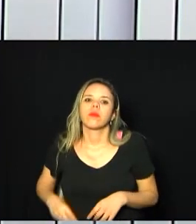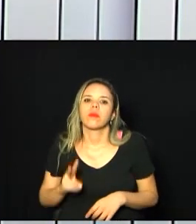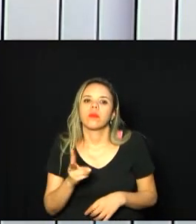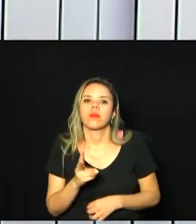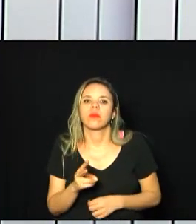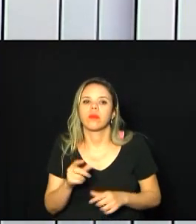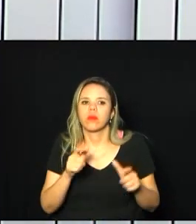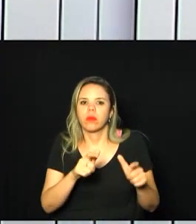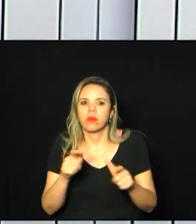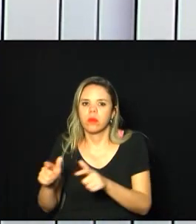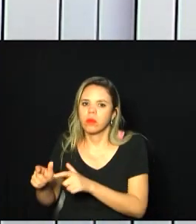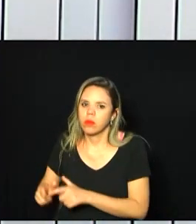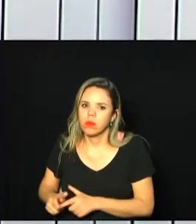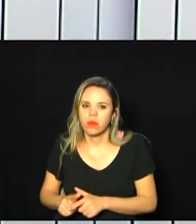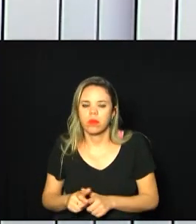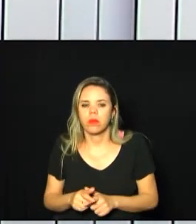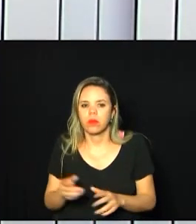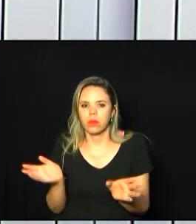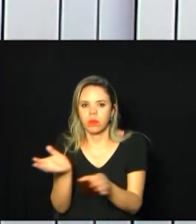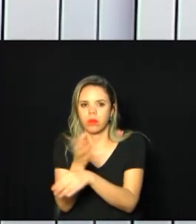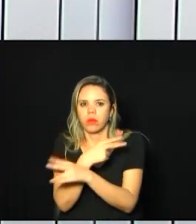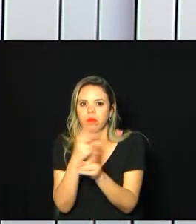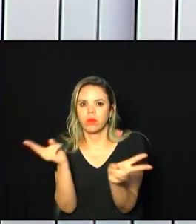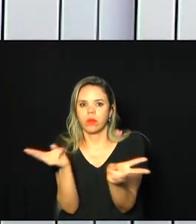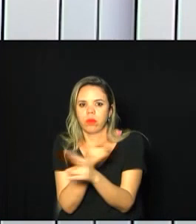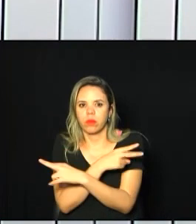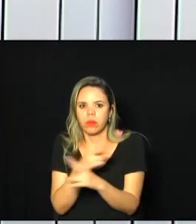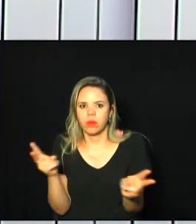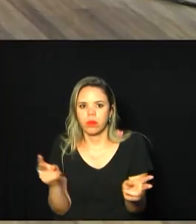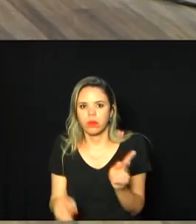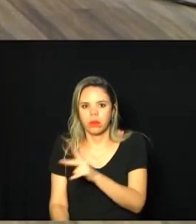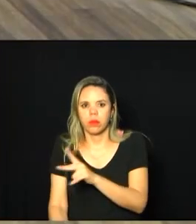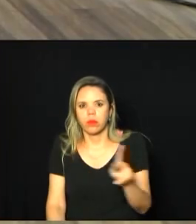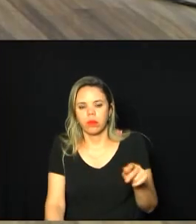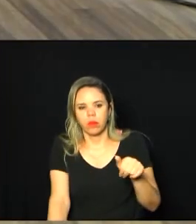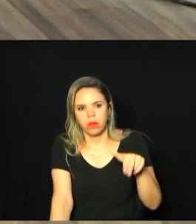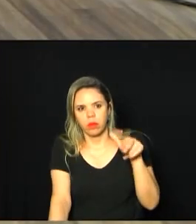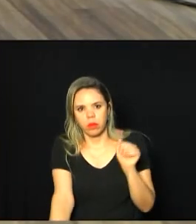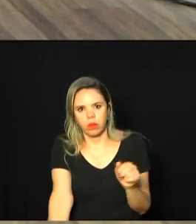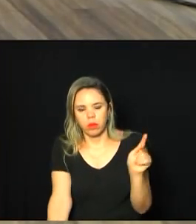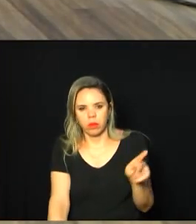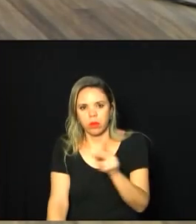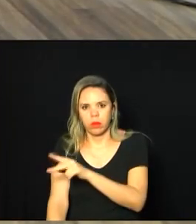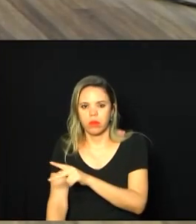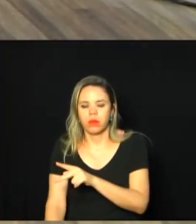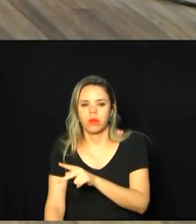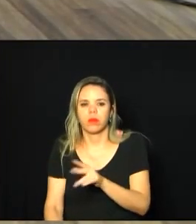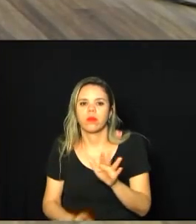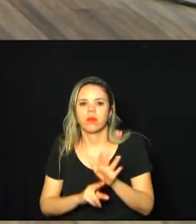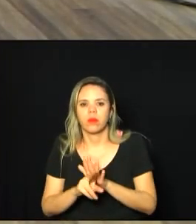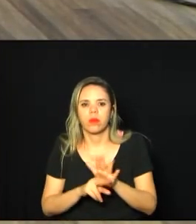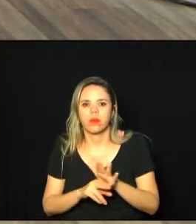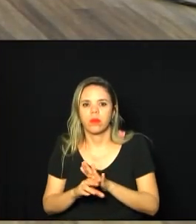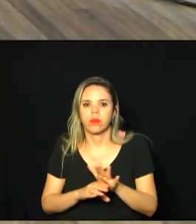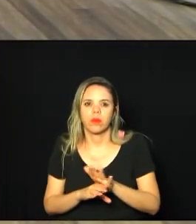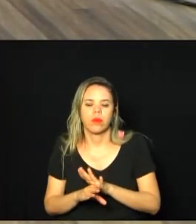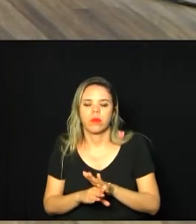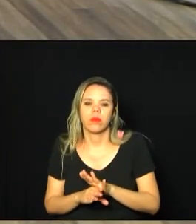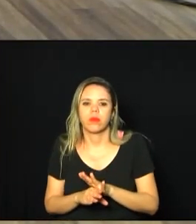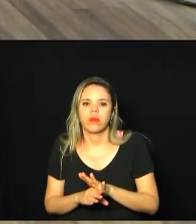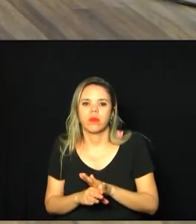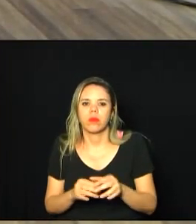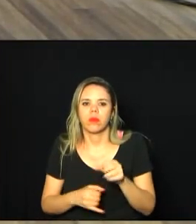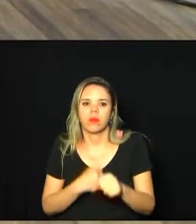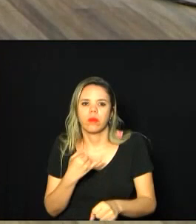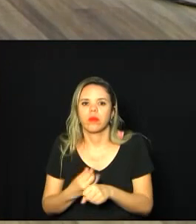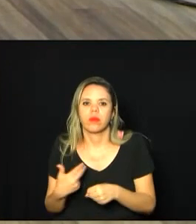os ambientes bem ventilados. Professora Ana de Medeiros, docente do Instituto de Biologia, coordenadora dos blogs de